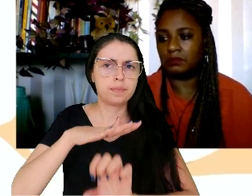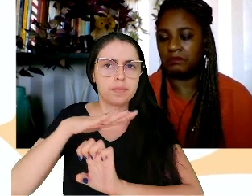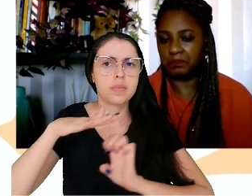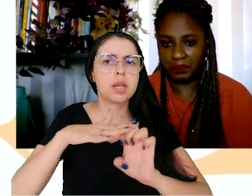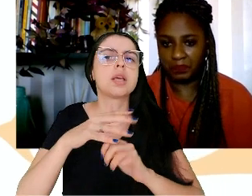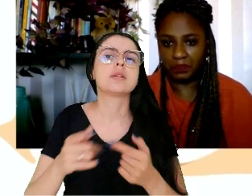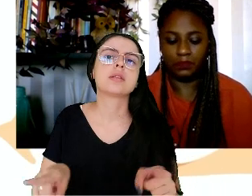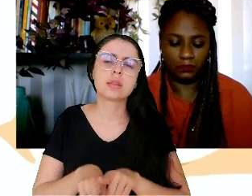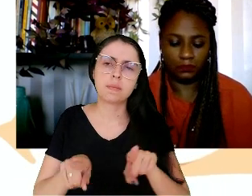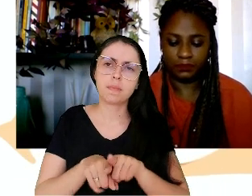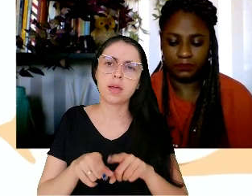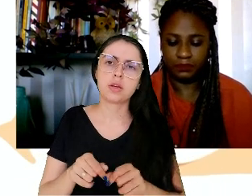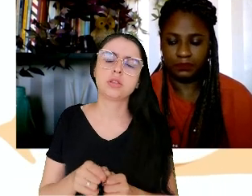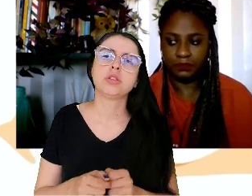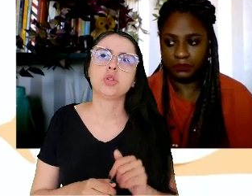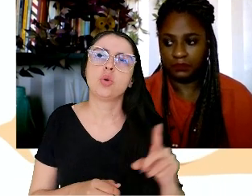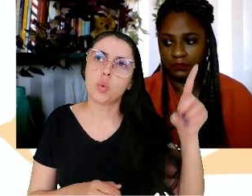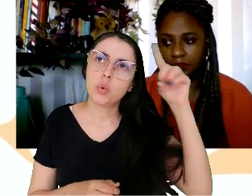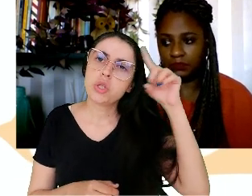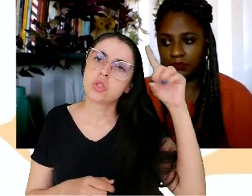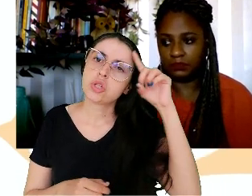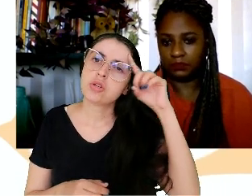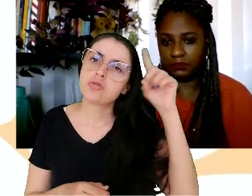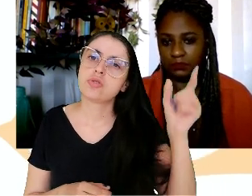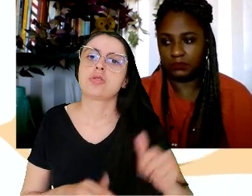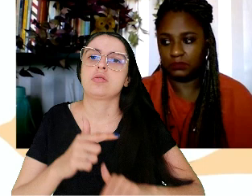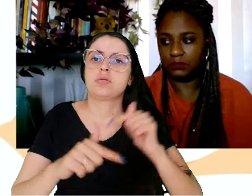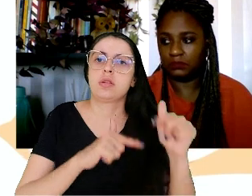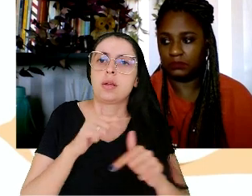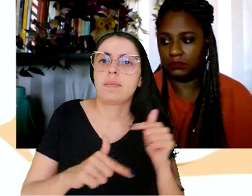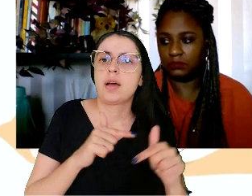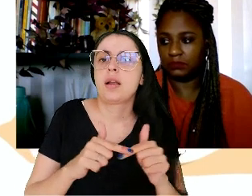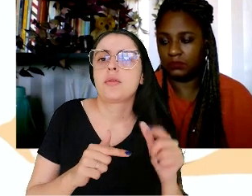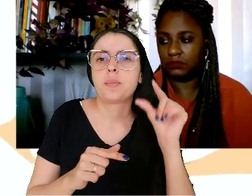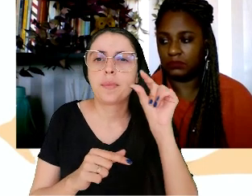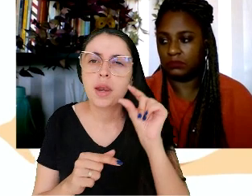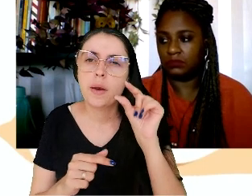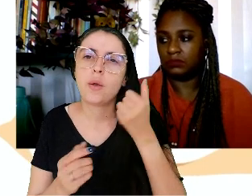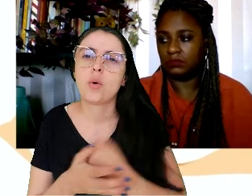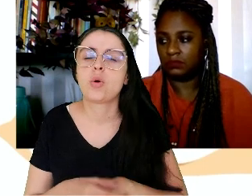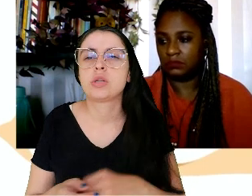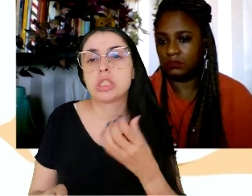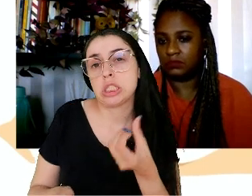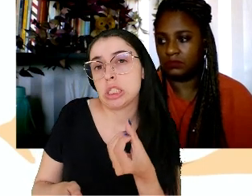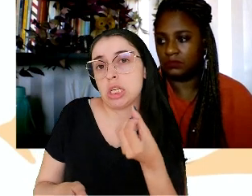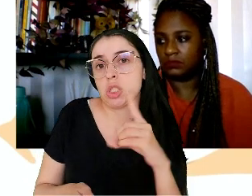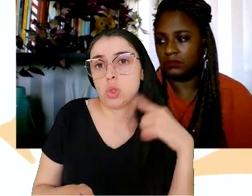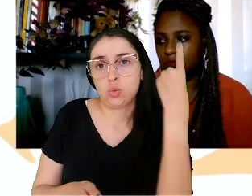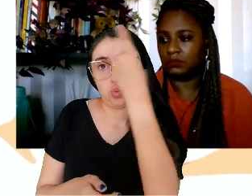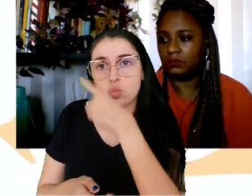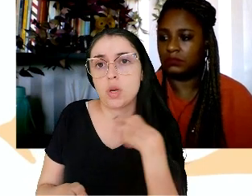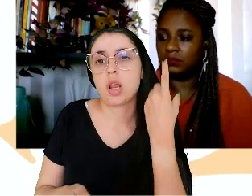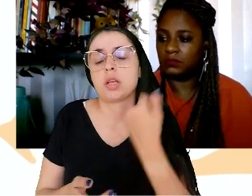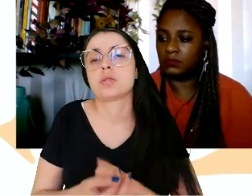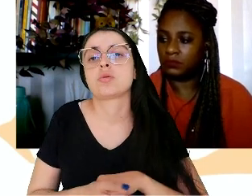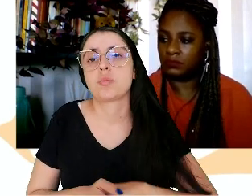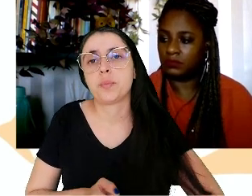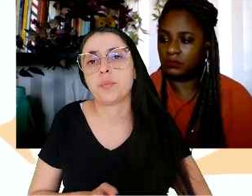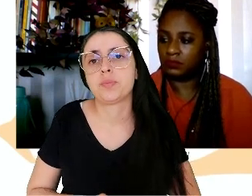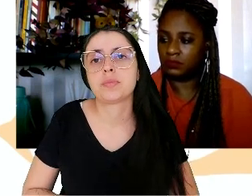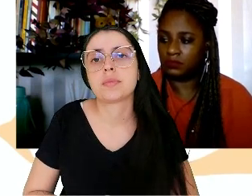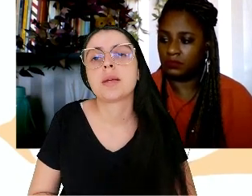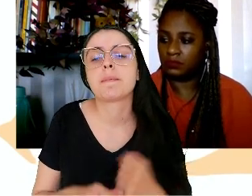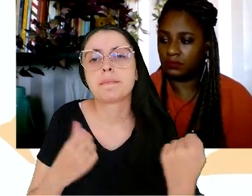a ideia de que rotinas de trabalhos de jornada menores, de 6 horas, é uma